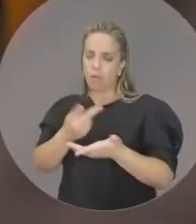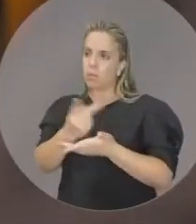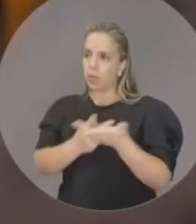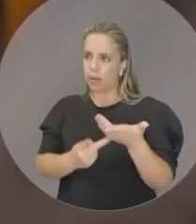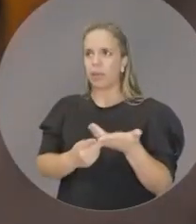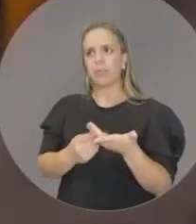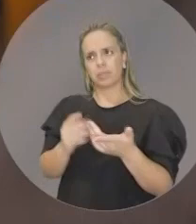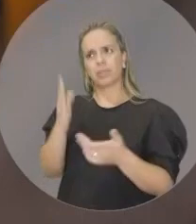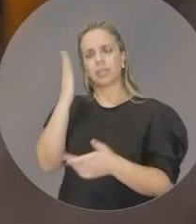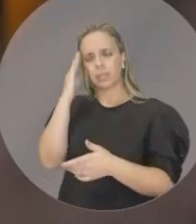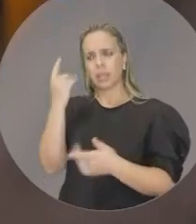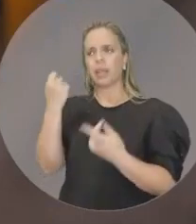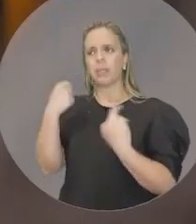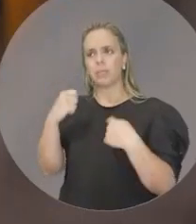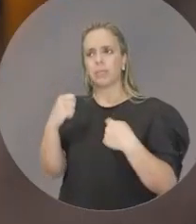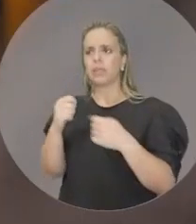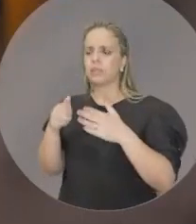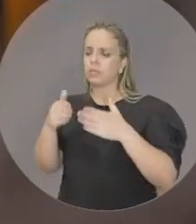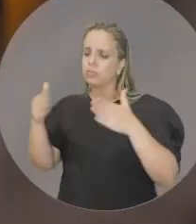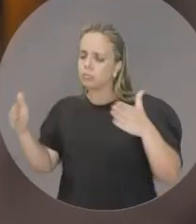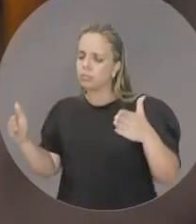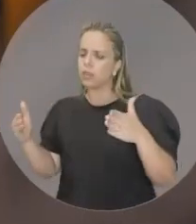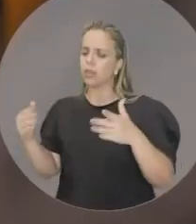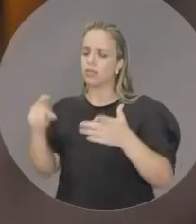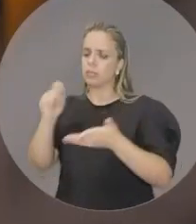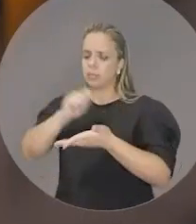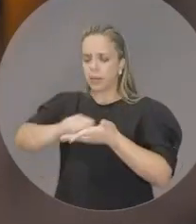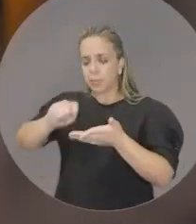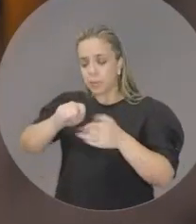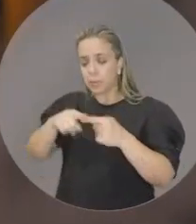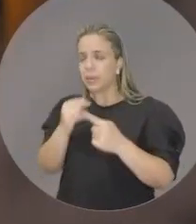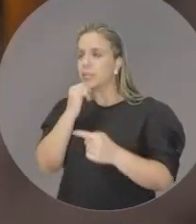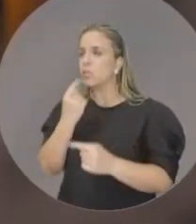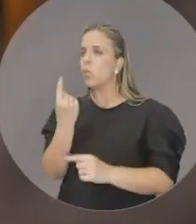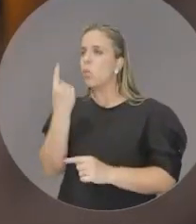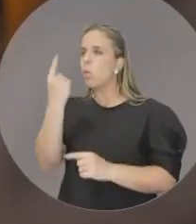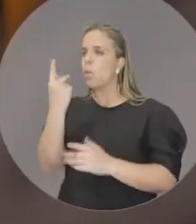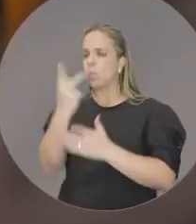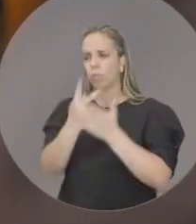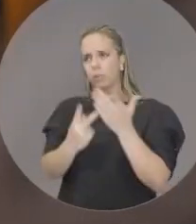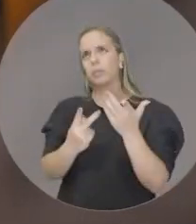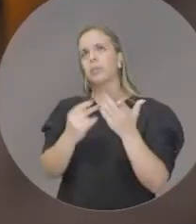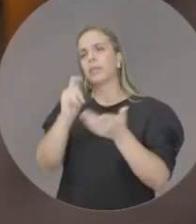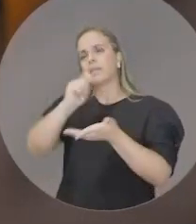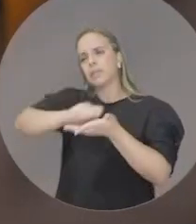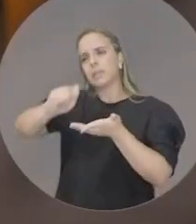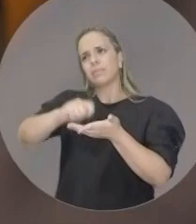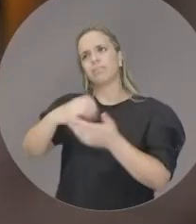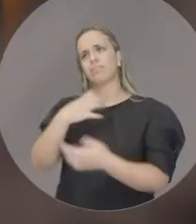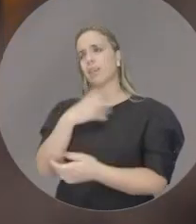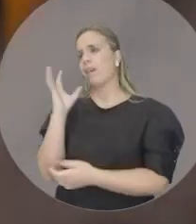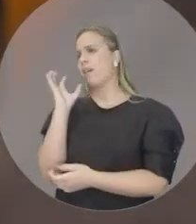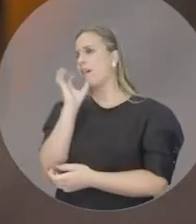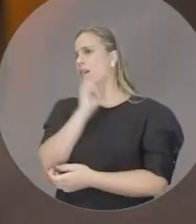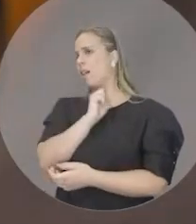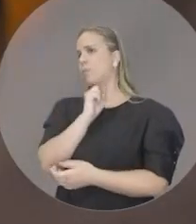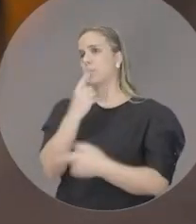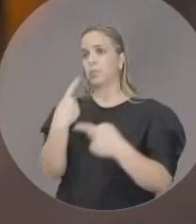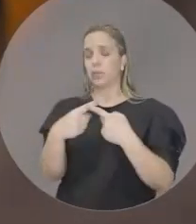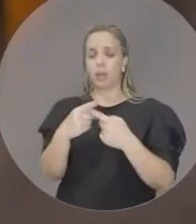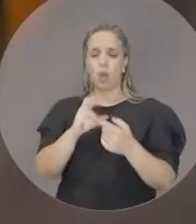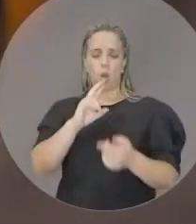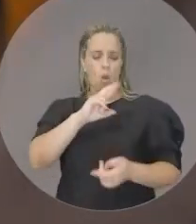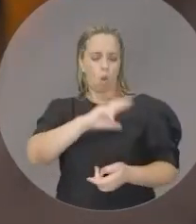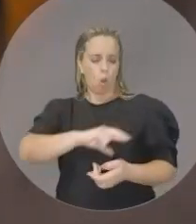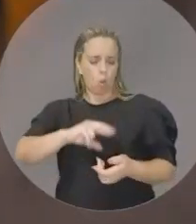também vai demandar um certo tempo. Mas escrever um poema é bem mais rápido do que escrever